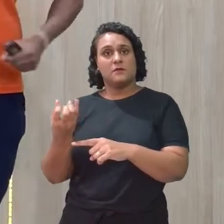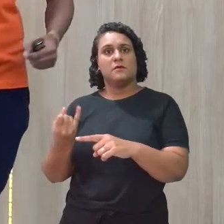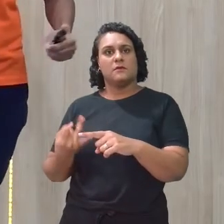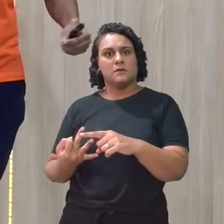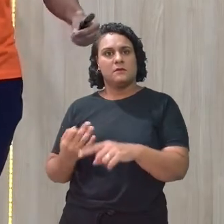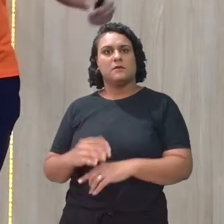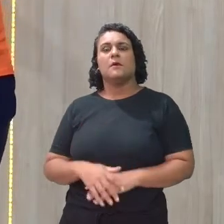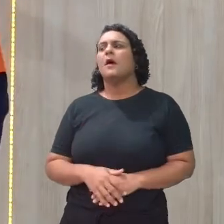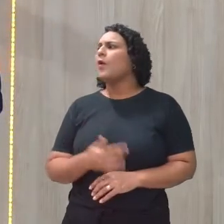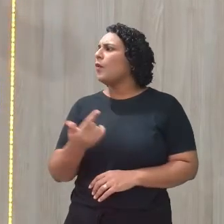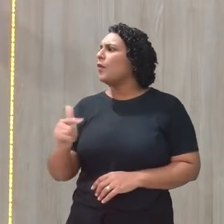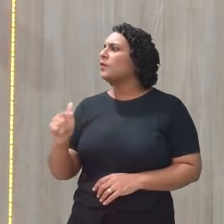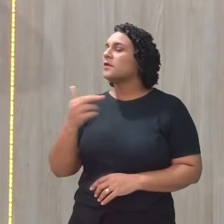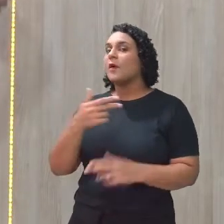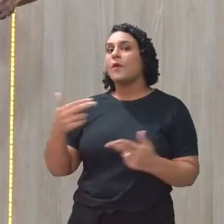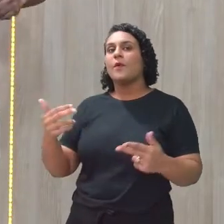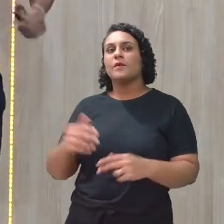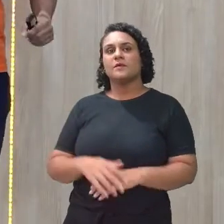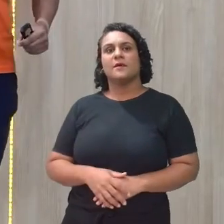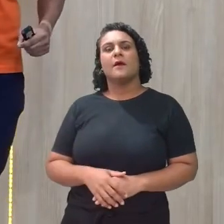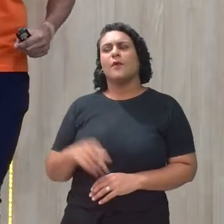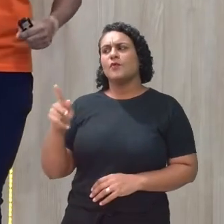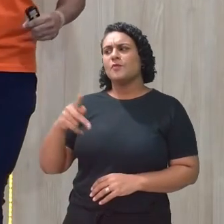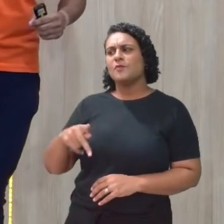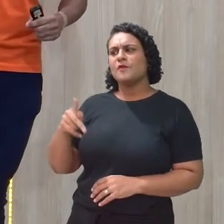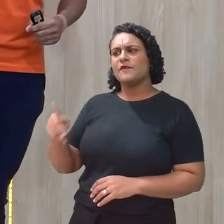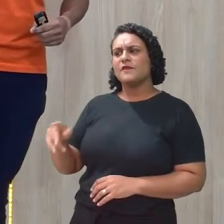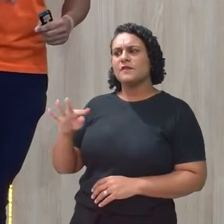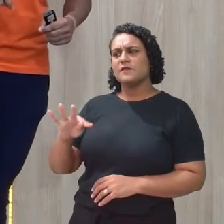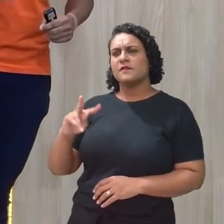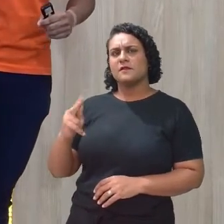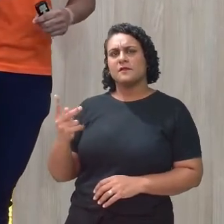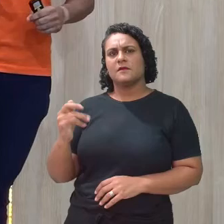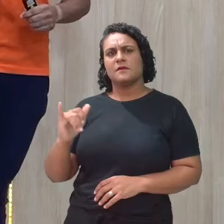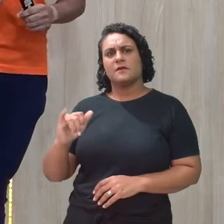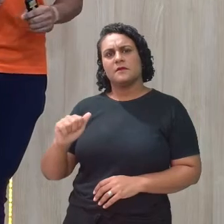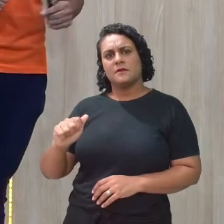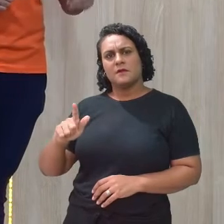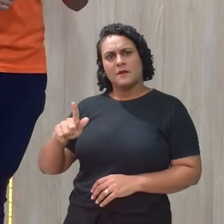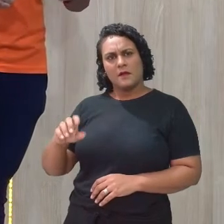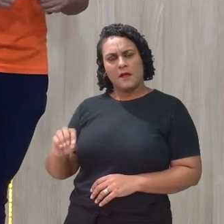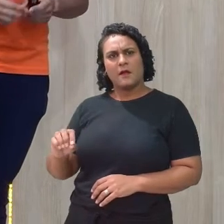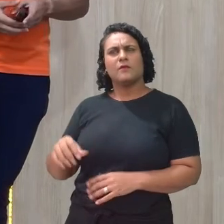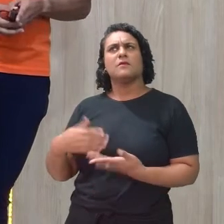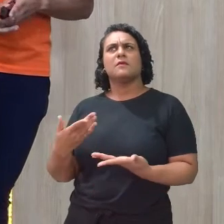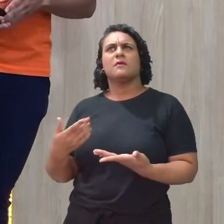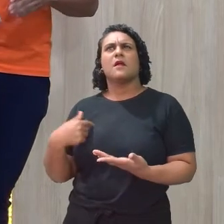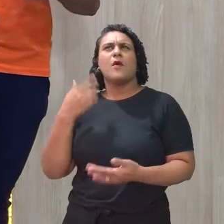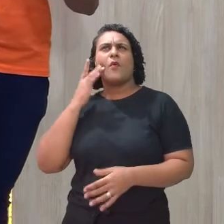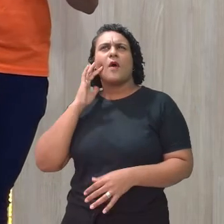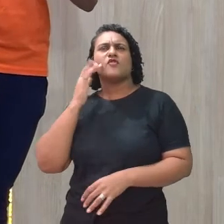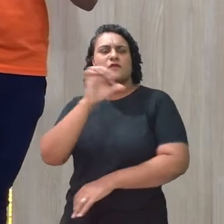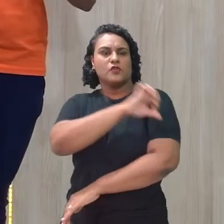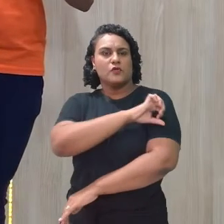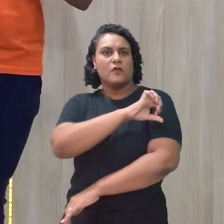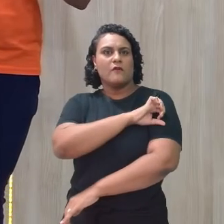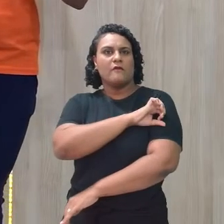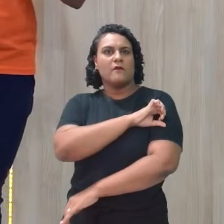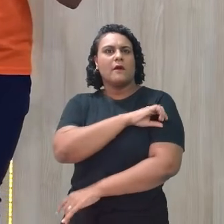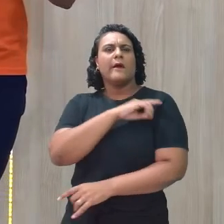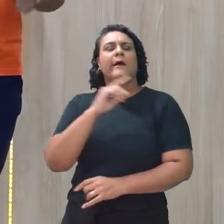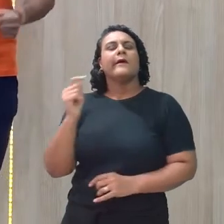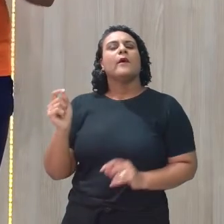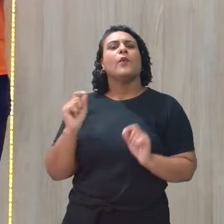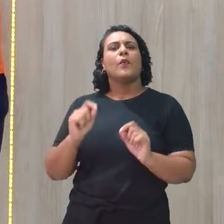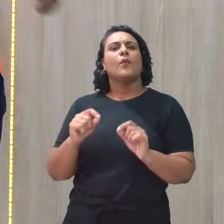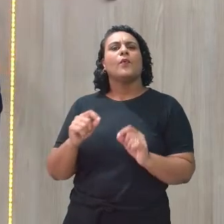massa que eu não sabia foi quando o Tiago falou, nessa aula de fração, que a gente estava vendo no 9º ano, né? É a ideia